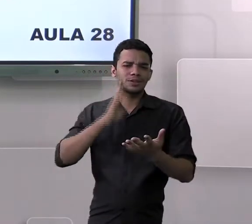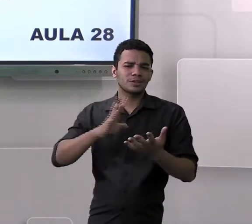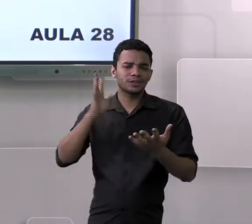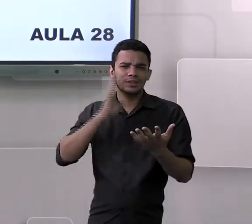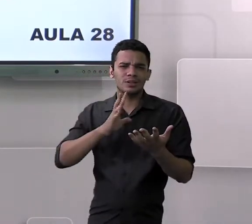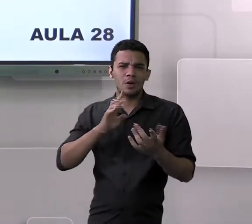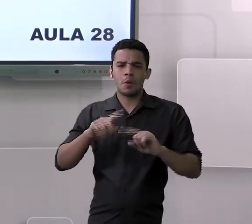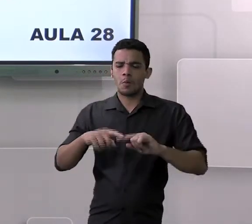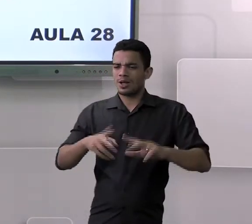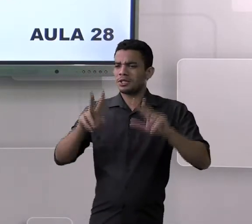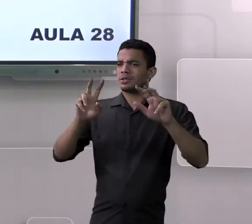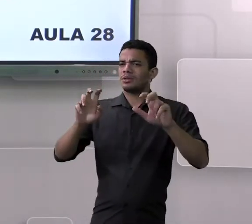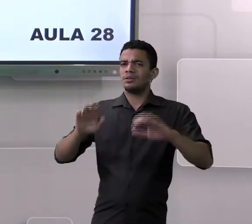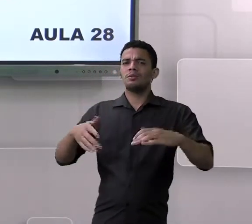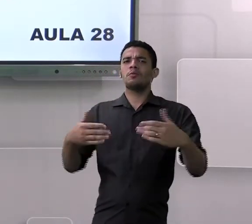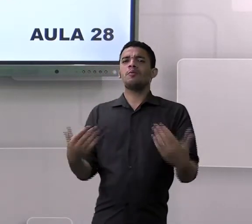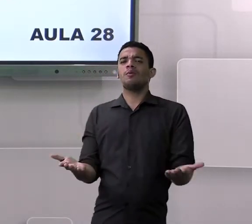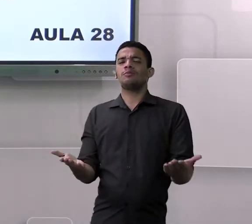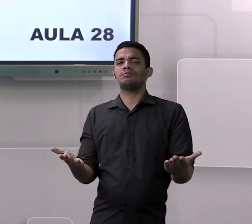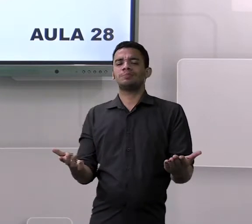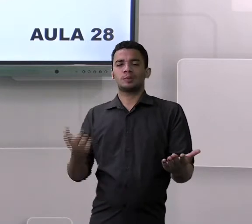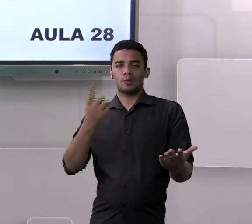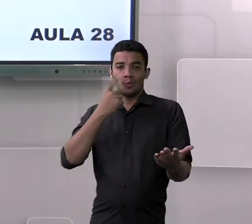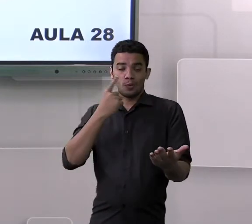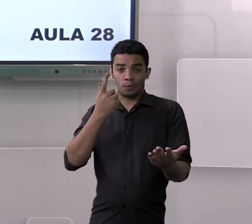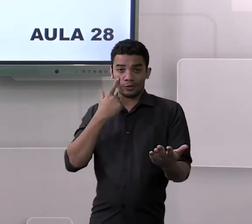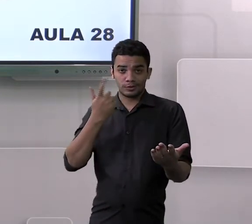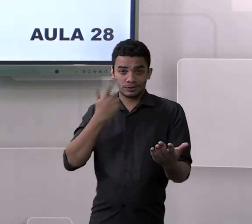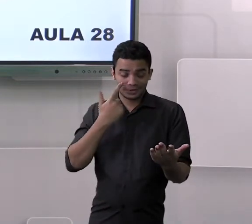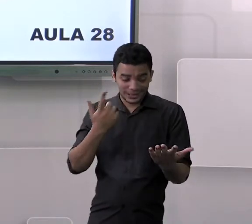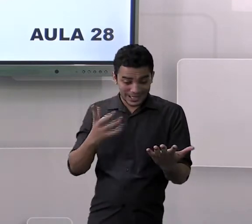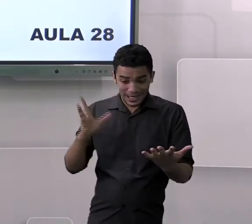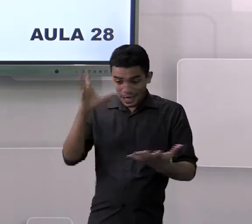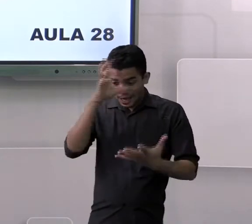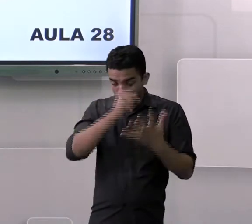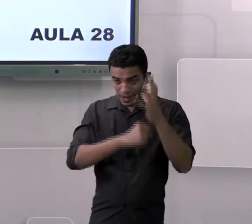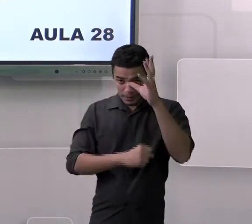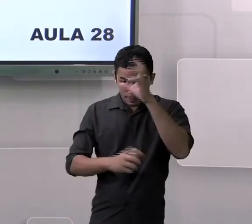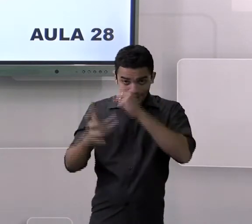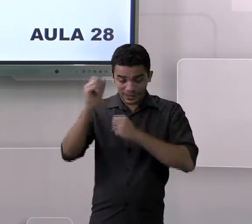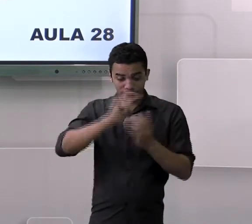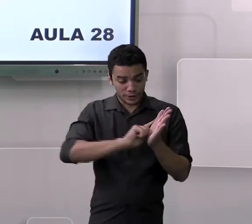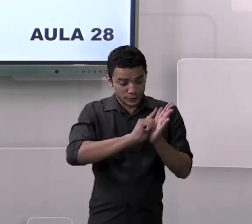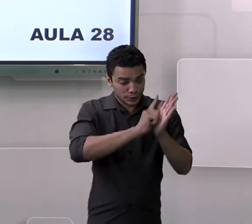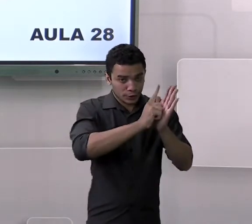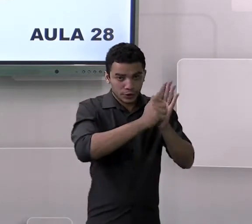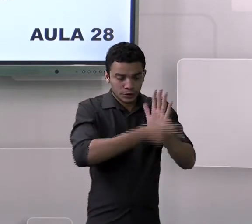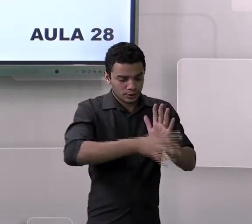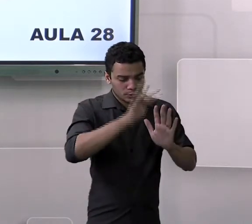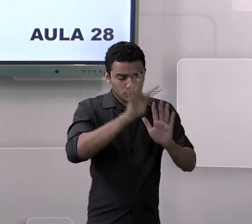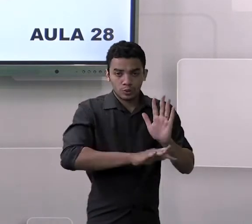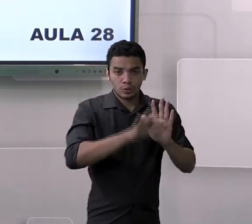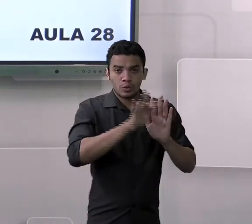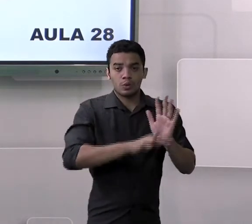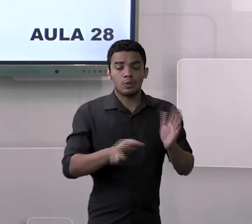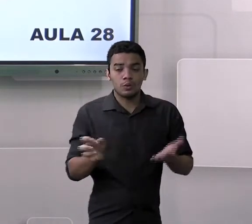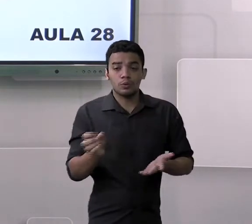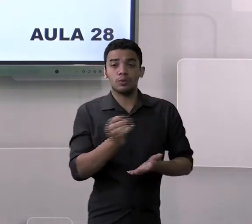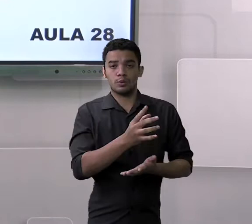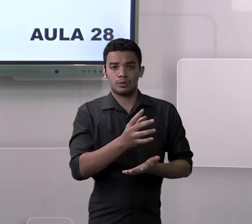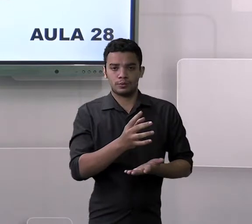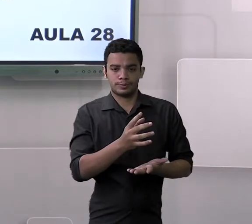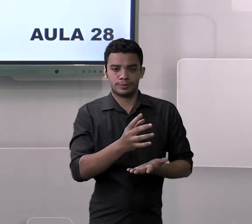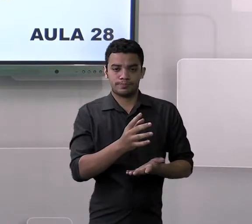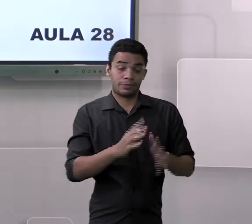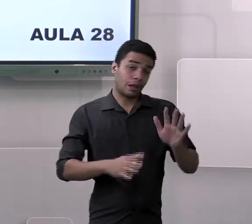professora Andresa? Bom, nós vamos conhecer mais um gênero textual aí que vocês podem até